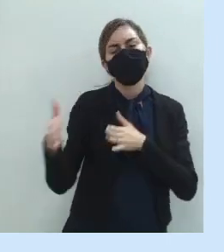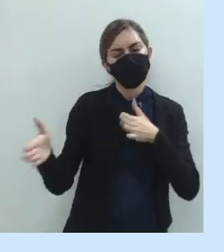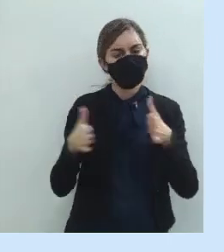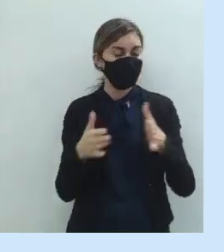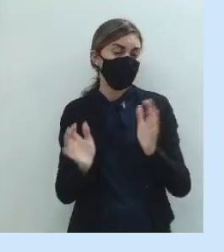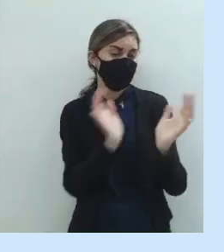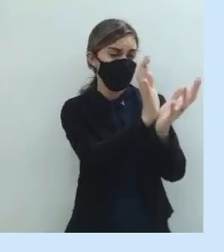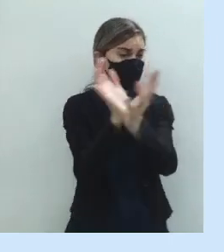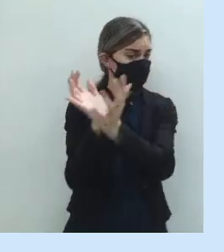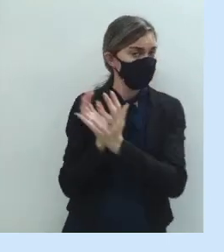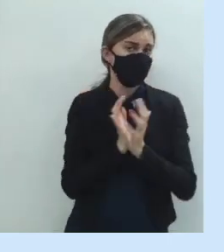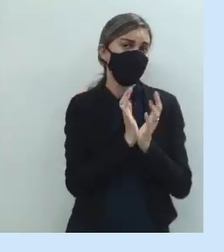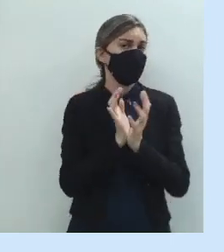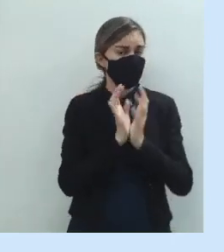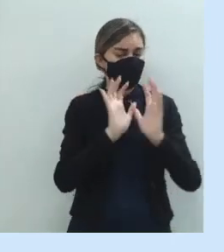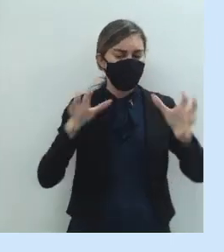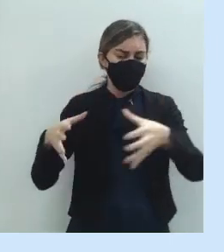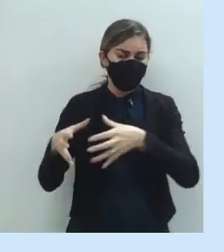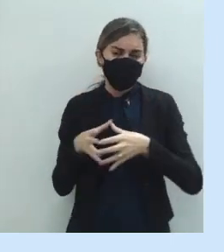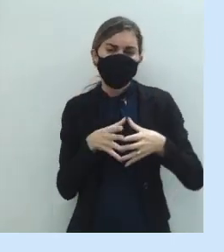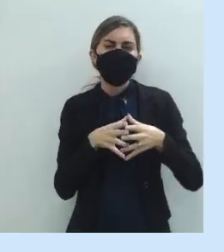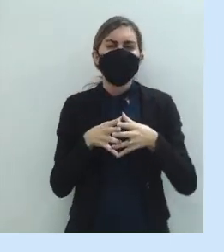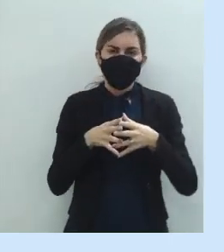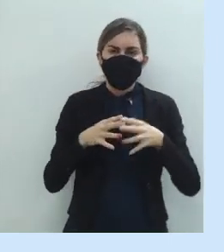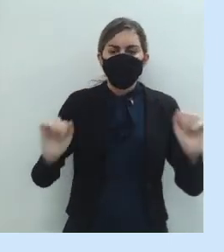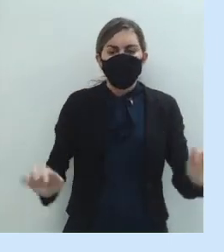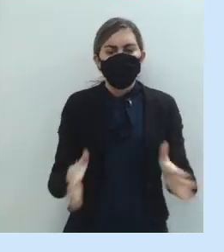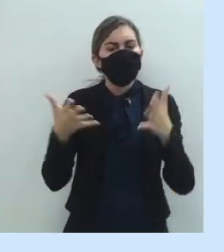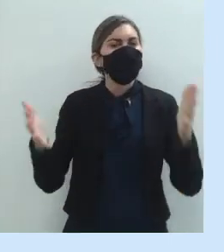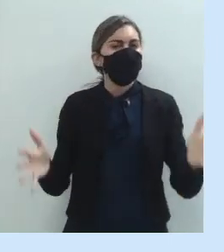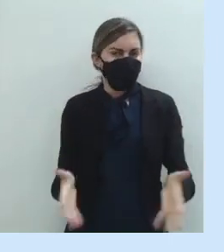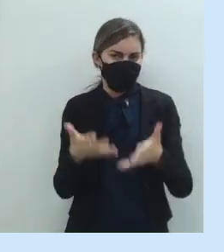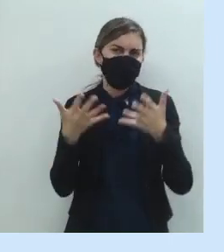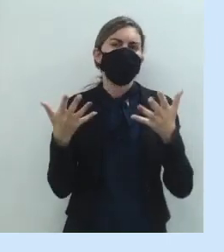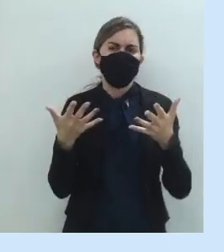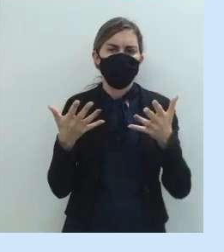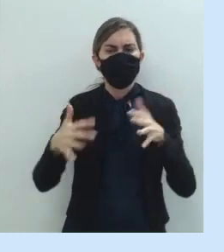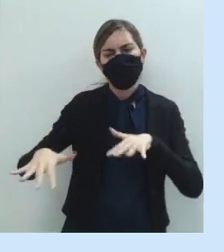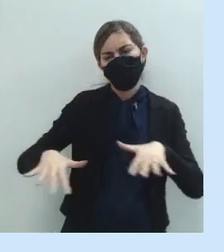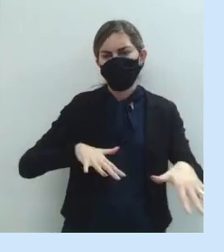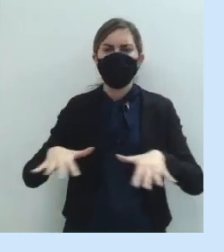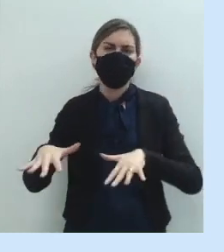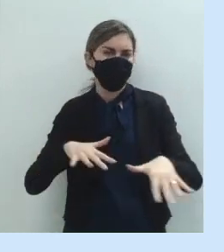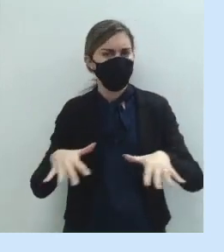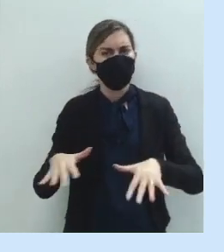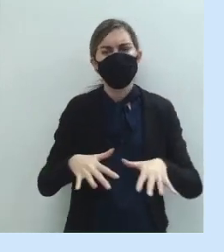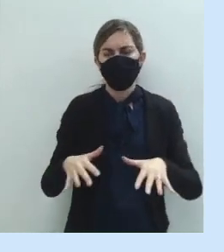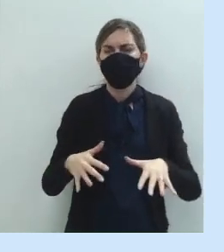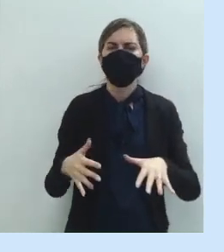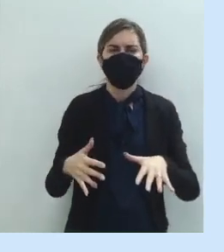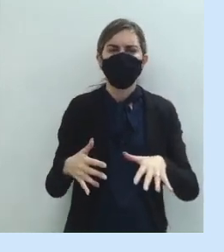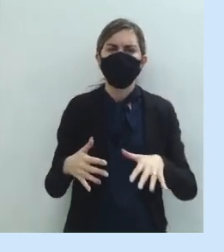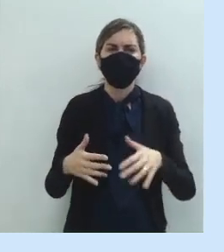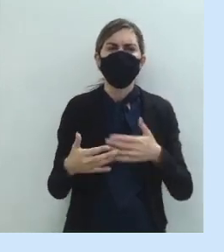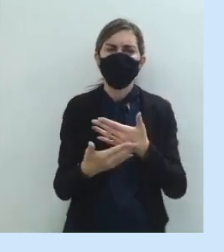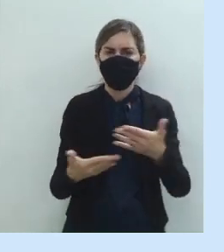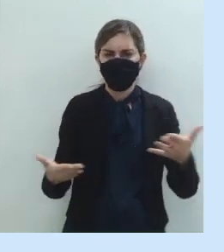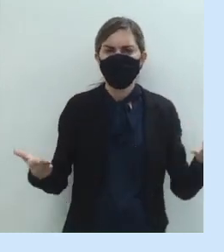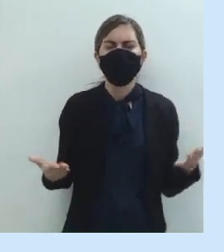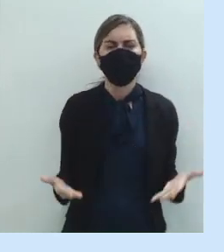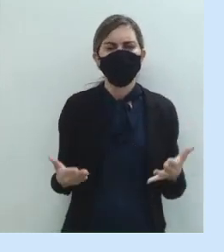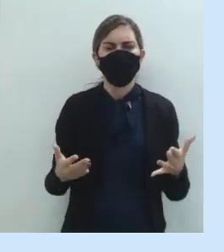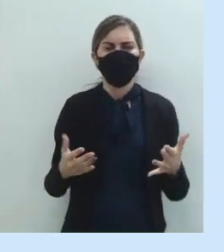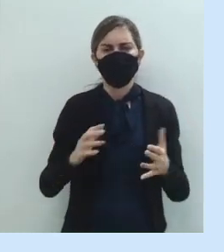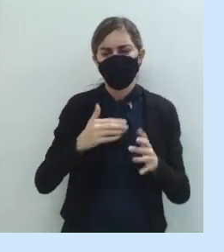de grupos, de coletivos que incentivavam, que movimentavam, fomentavam